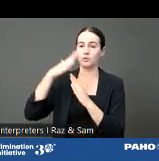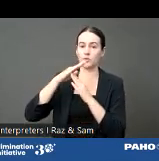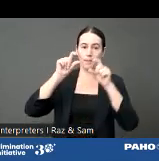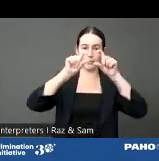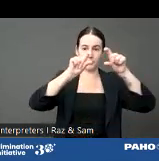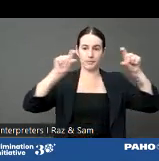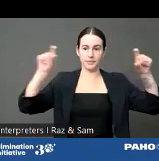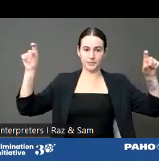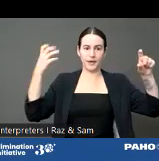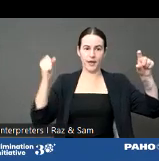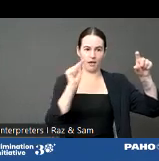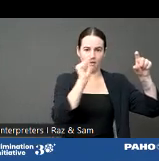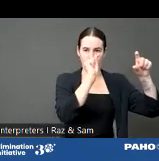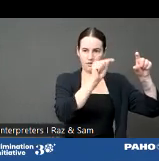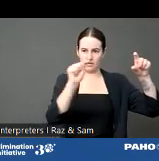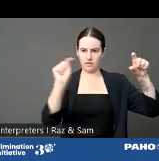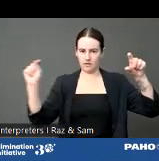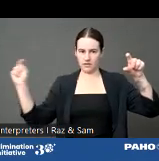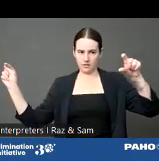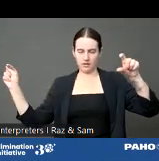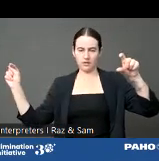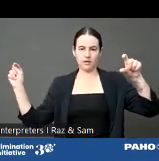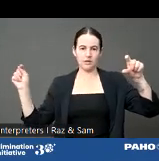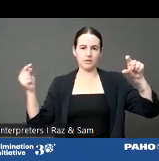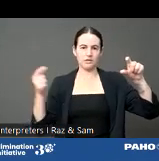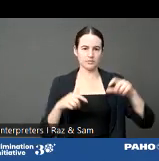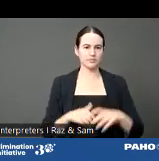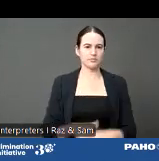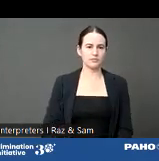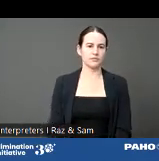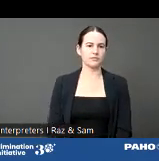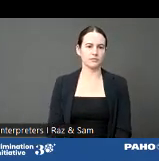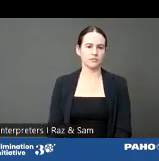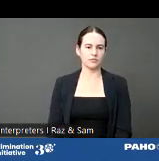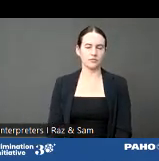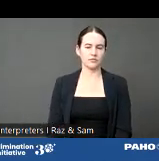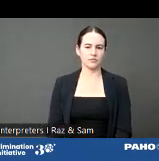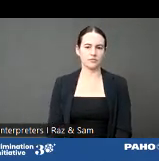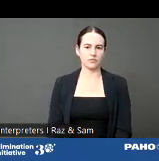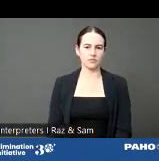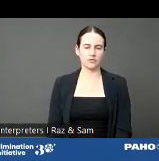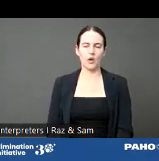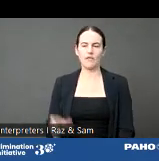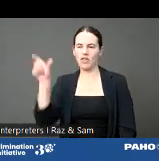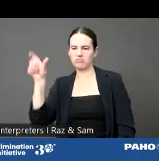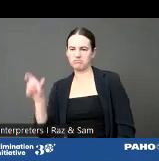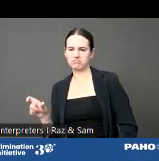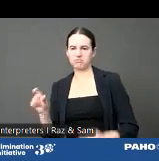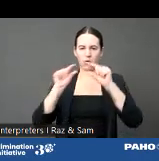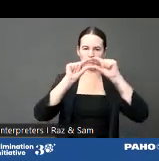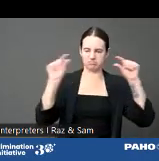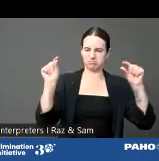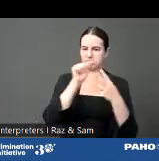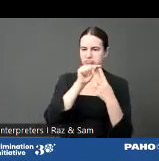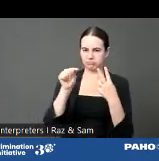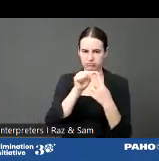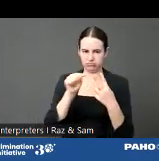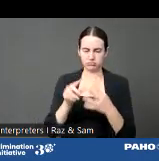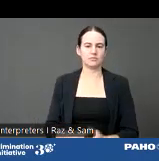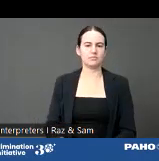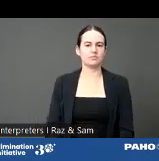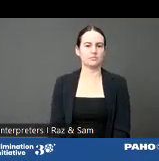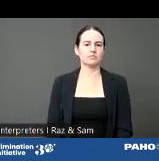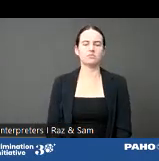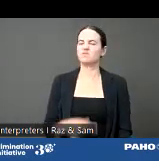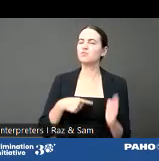visualização, ou a usar o menu na parte superior à esquerda. Vou começar por algo simples, que é